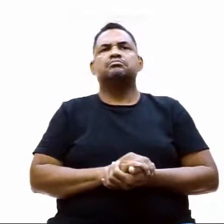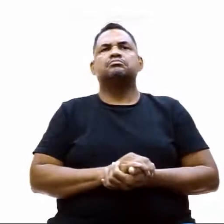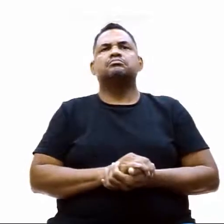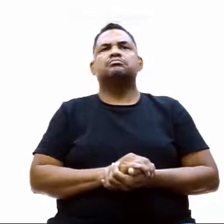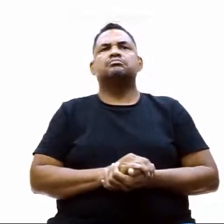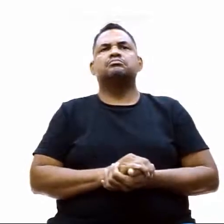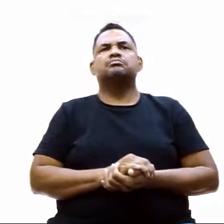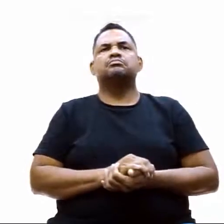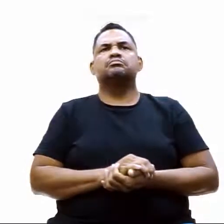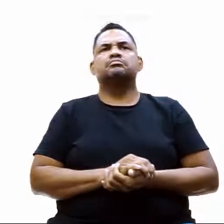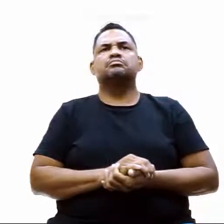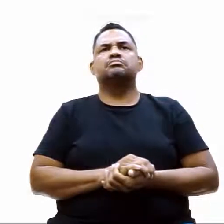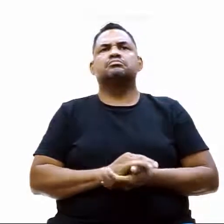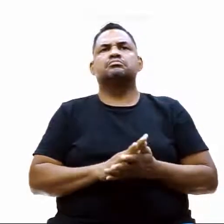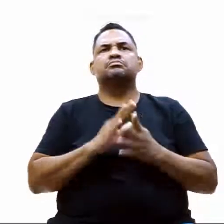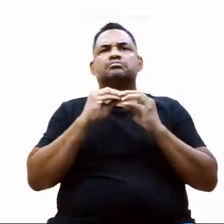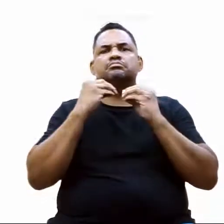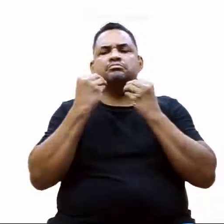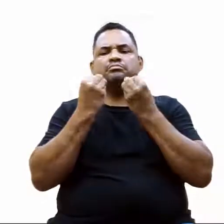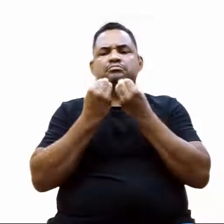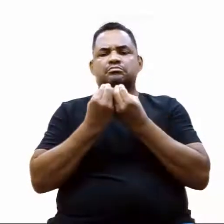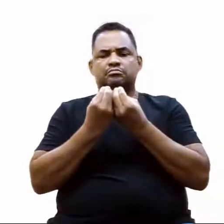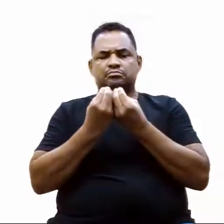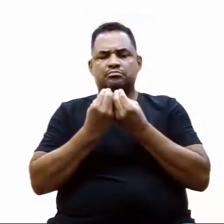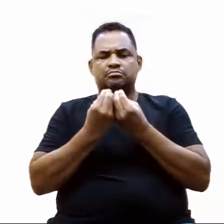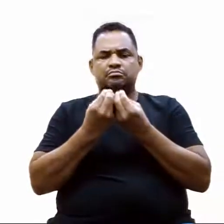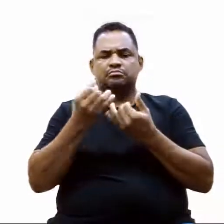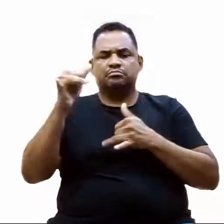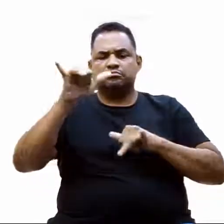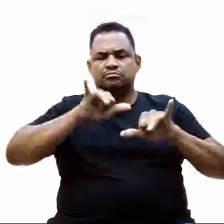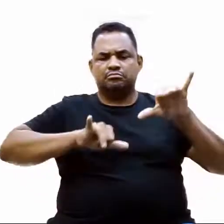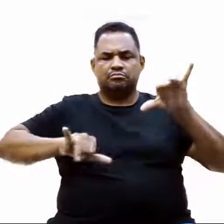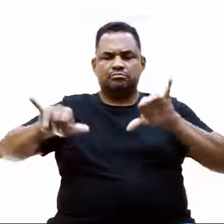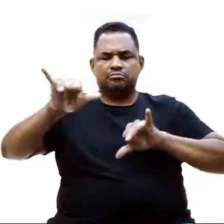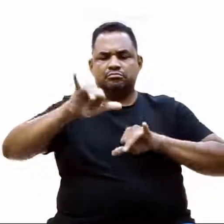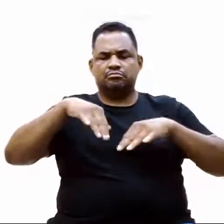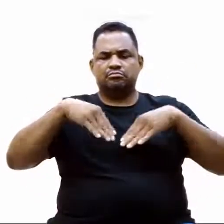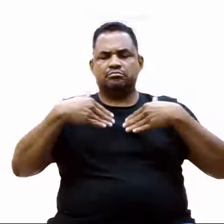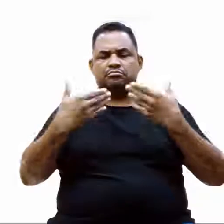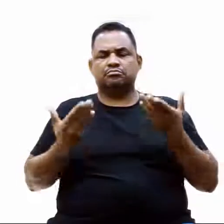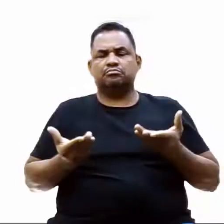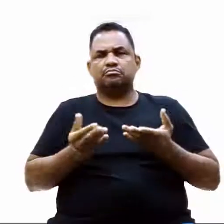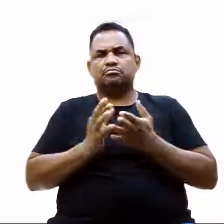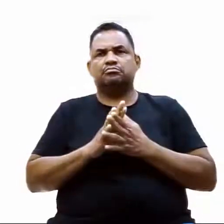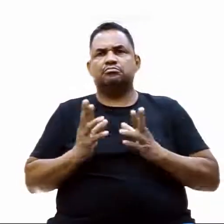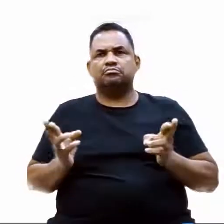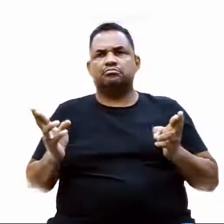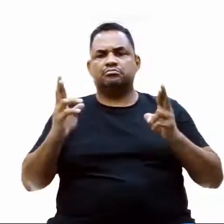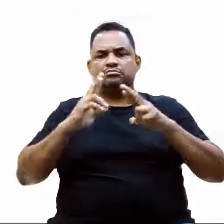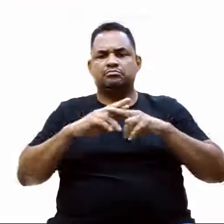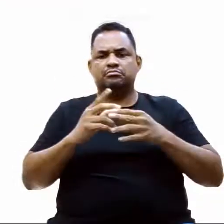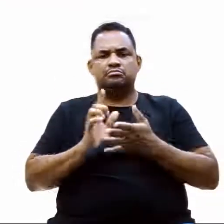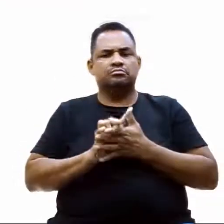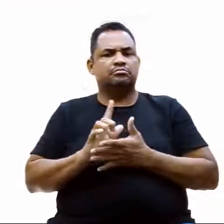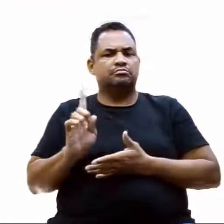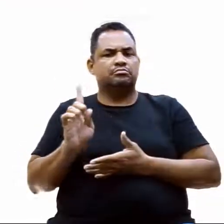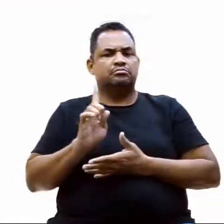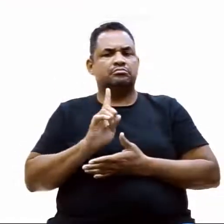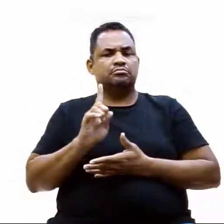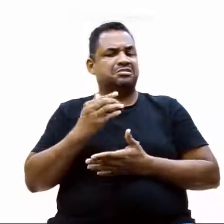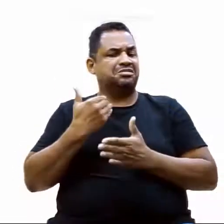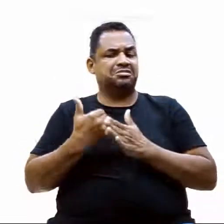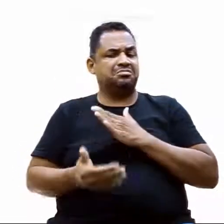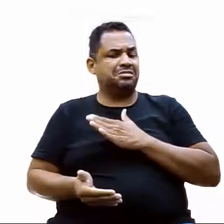que as substâncias químicas, quando reagem, elas não são